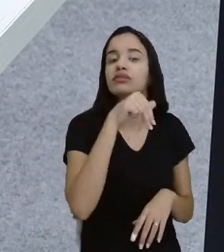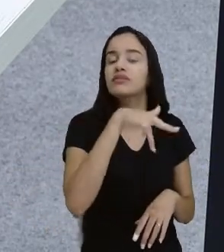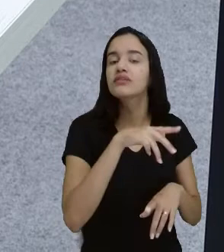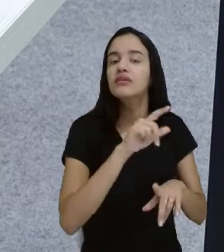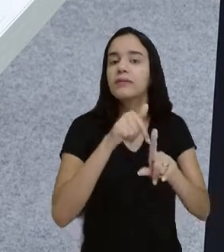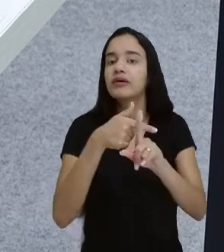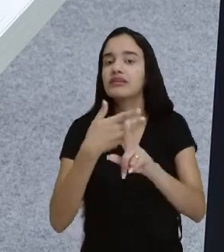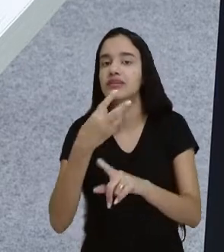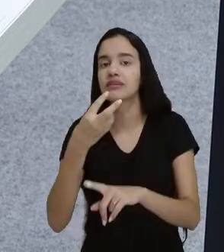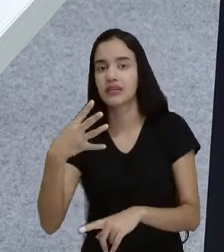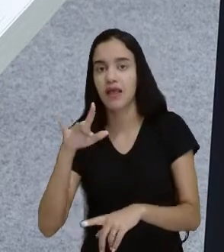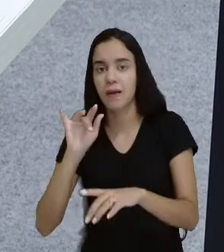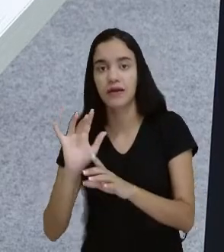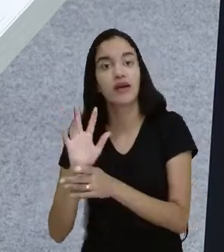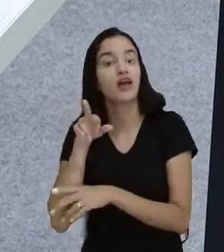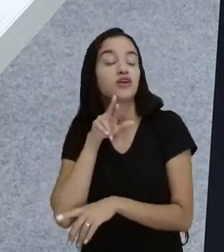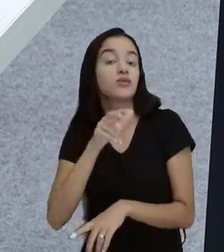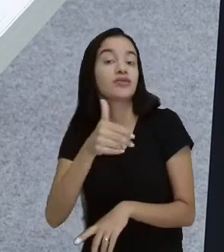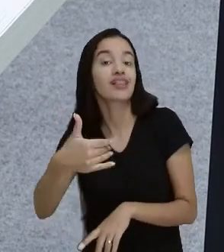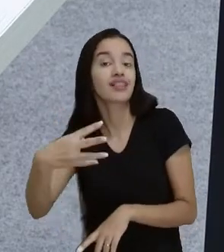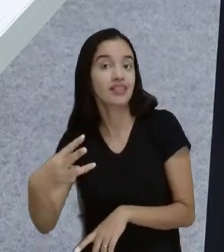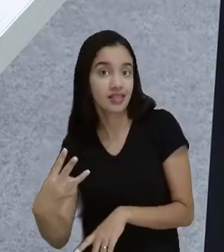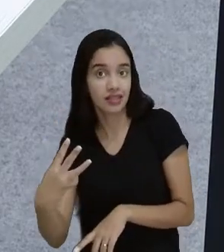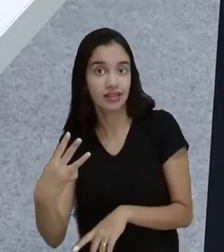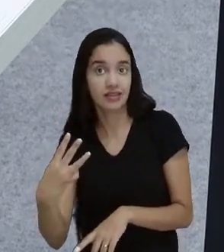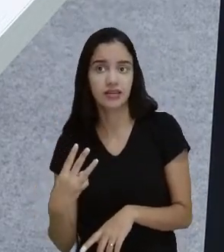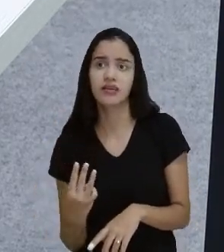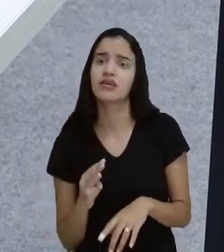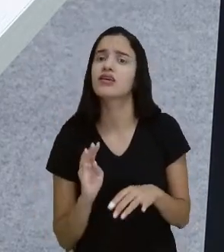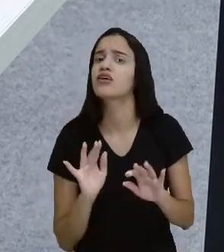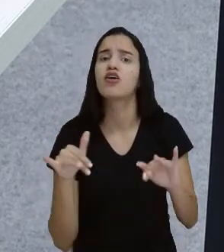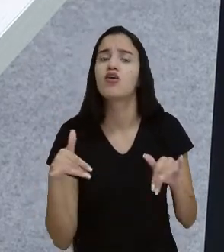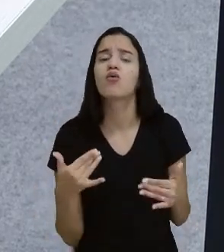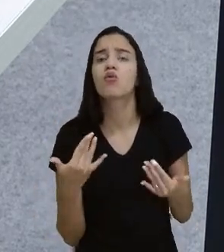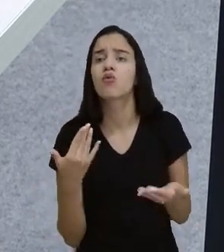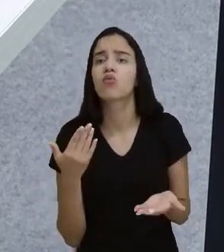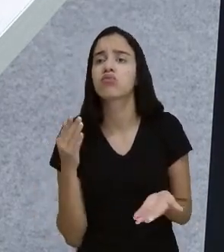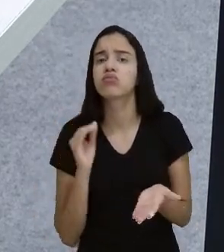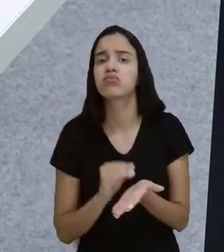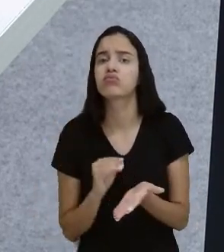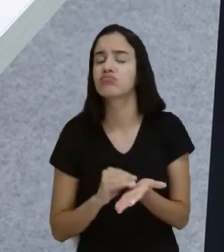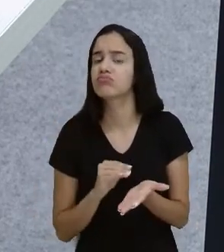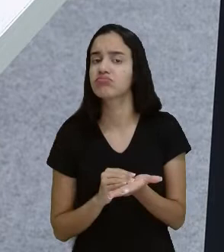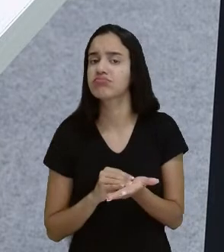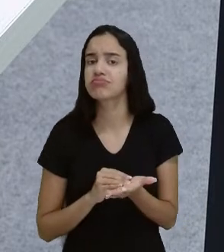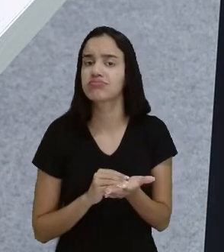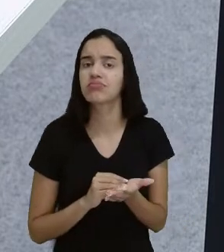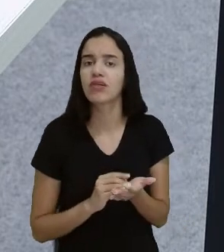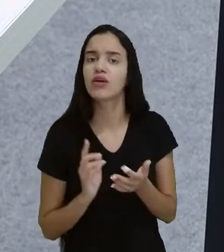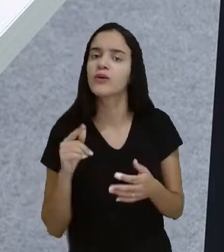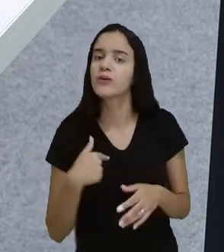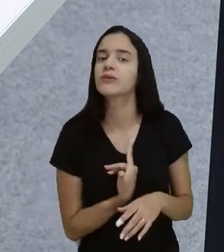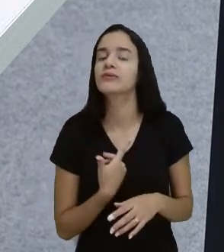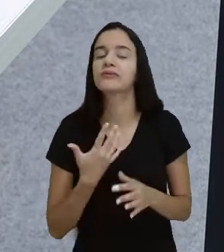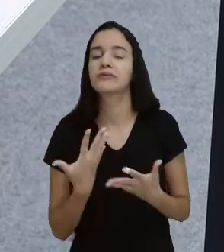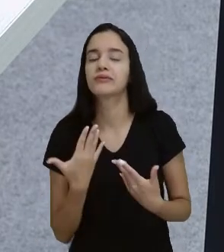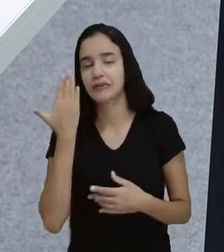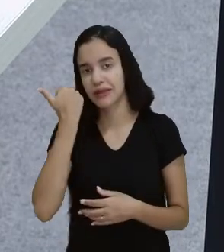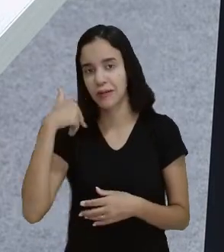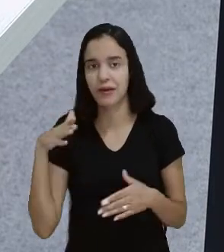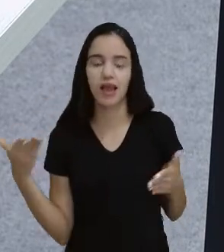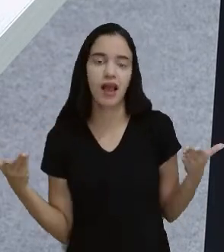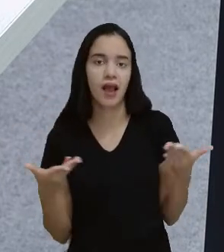49 cartas menos as 13. Quanto restou na bolsa dele? A gente vai saber agora.